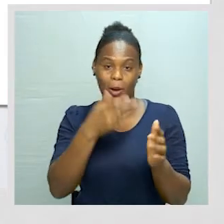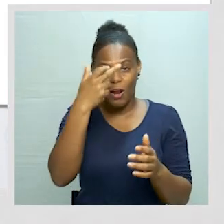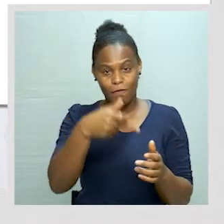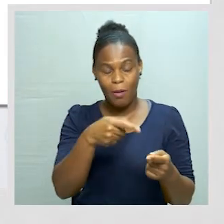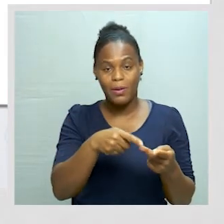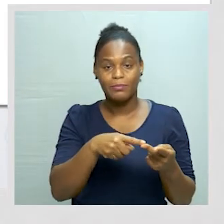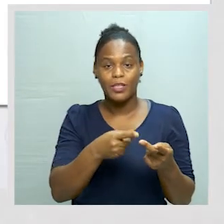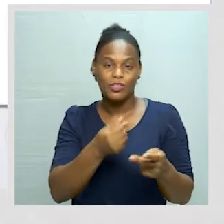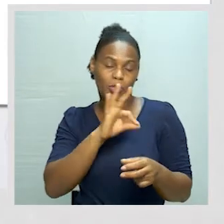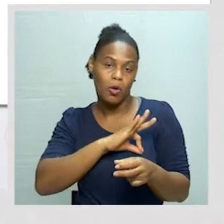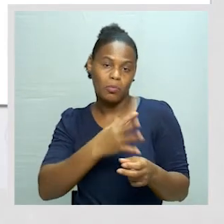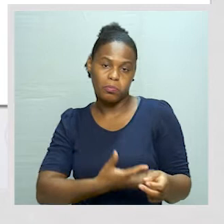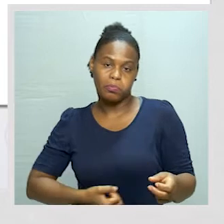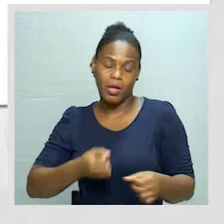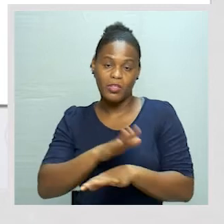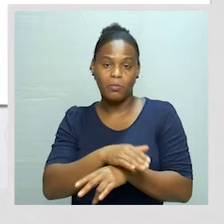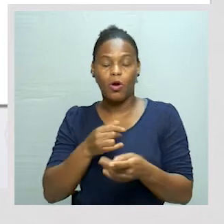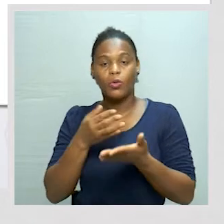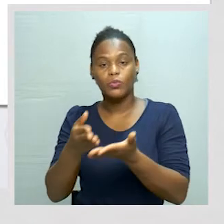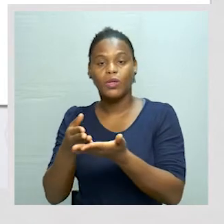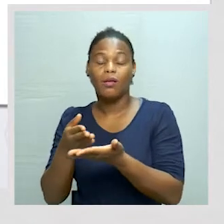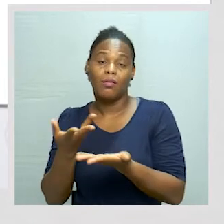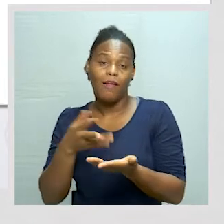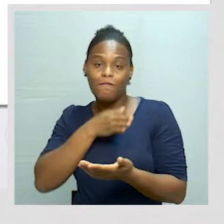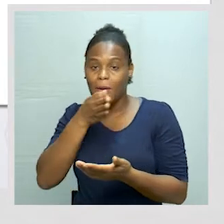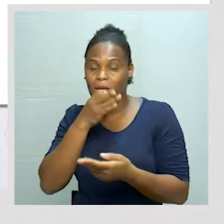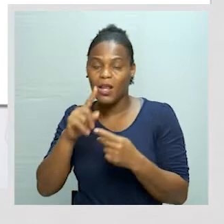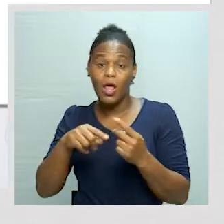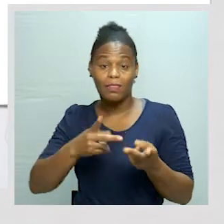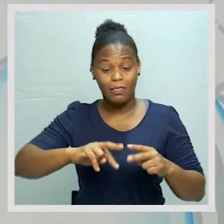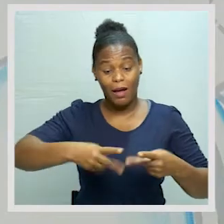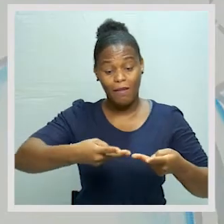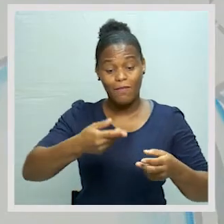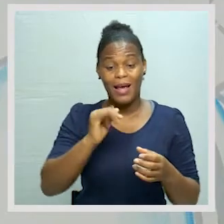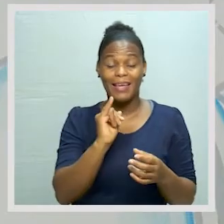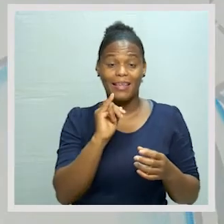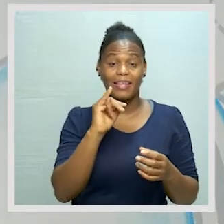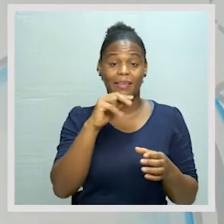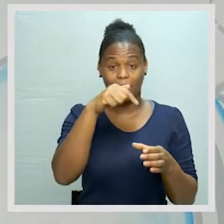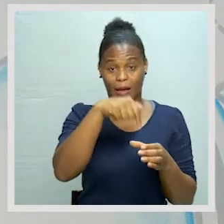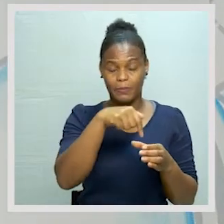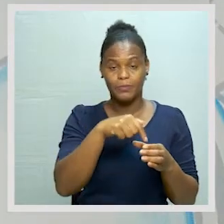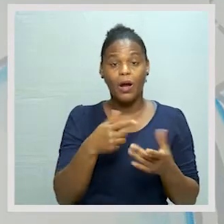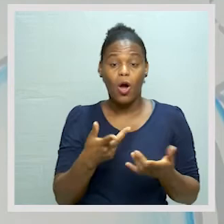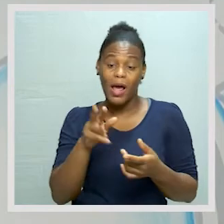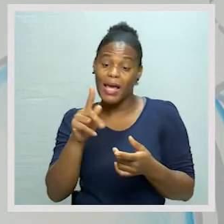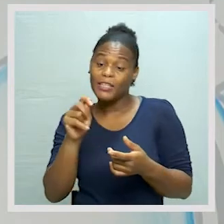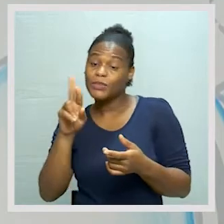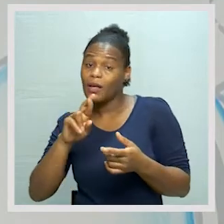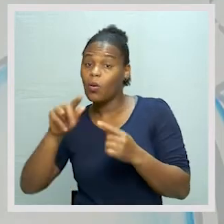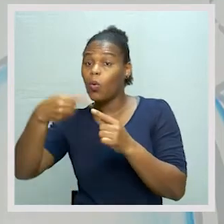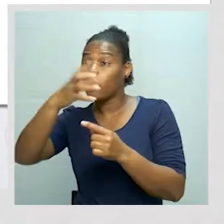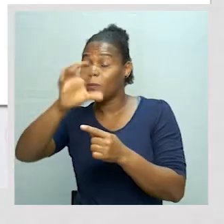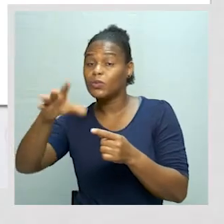reformas, subsídio de desemprego, abonos de família, etc. Isso que são as transferências internas. E as transferências externas vêm do resto